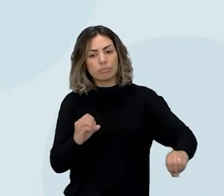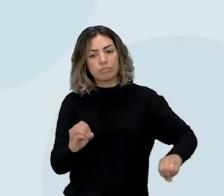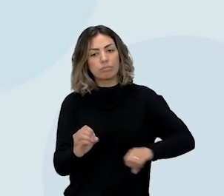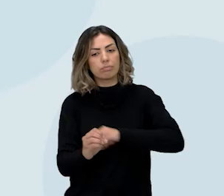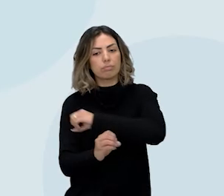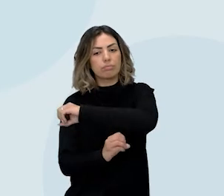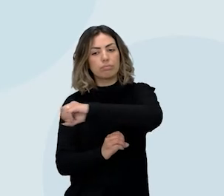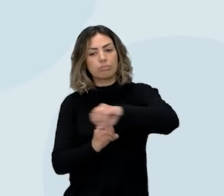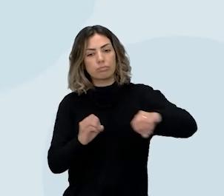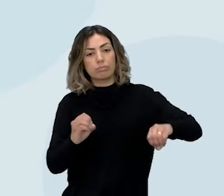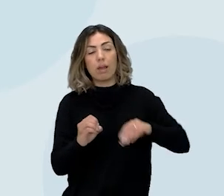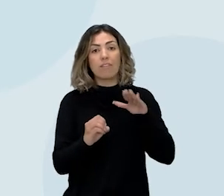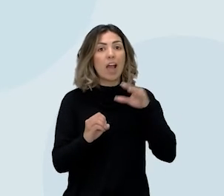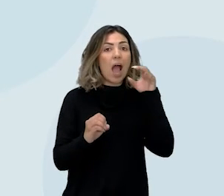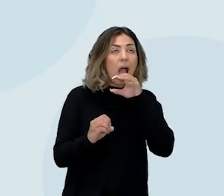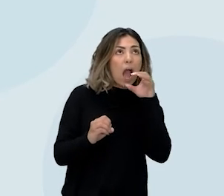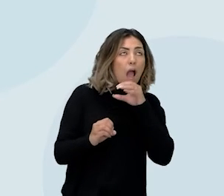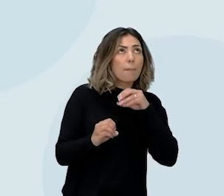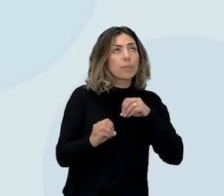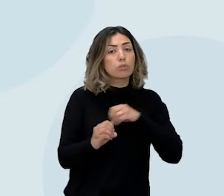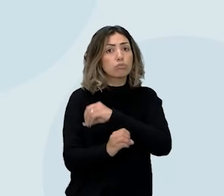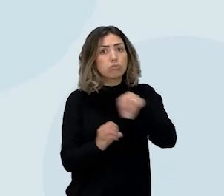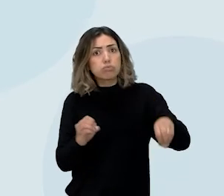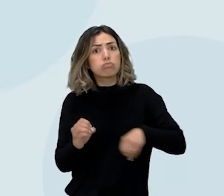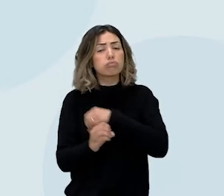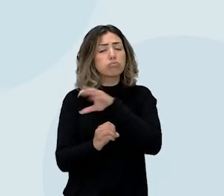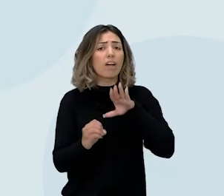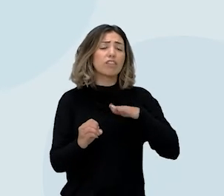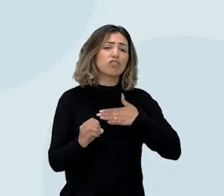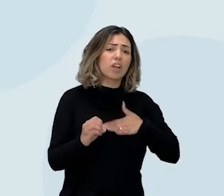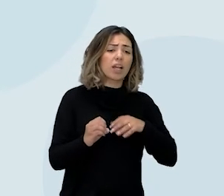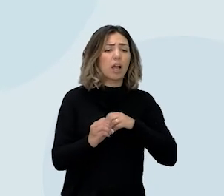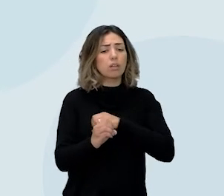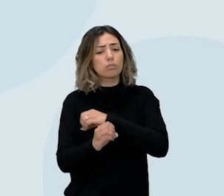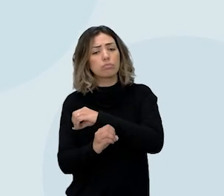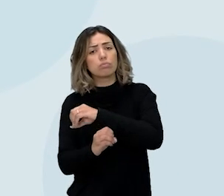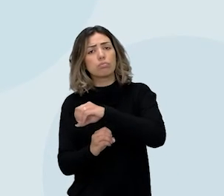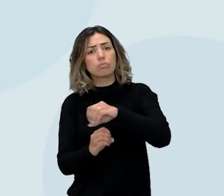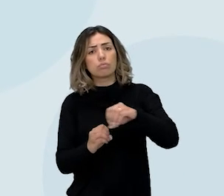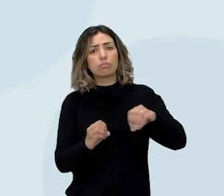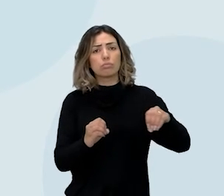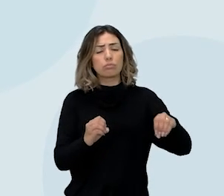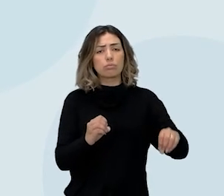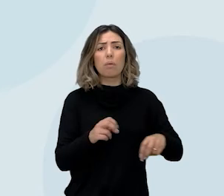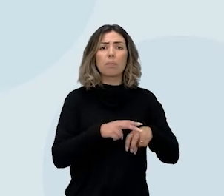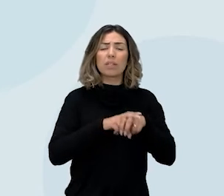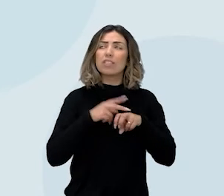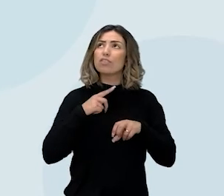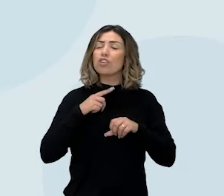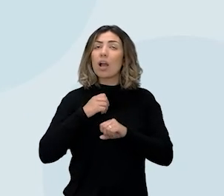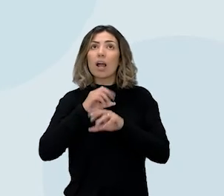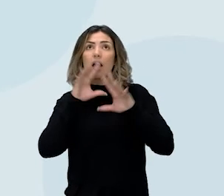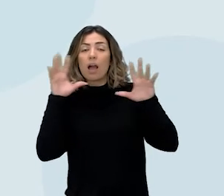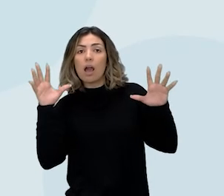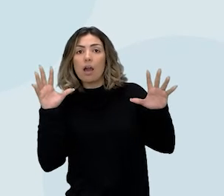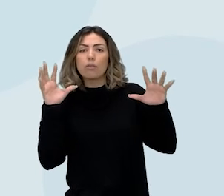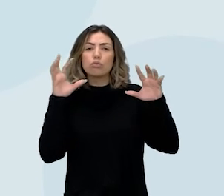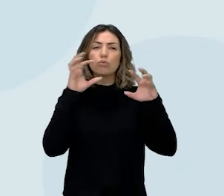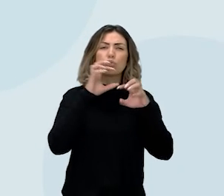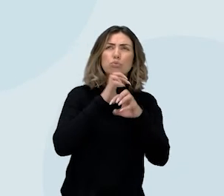Ela às vezes está mais rápida, às vezes está mais devagar. E por isso que tem iluminações diferentes aí em